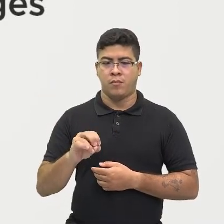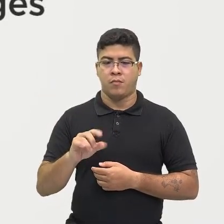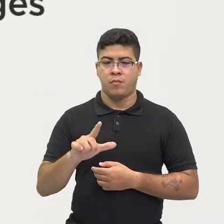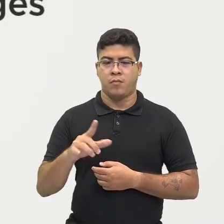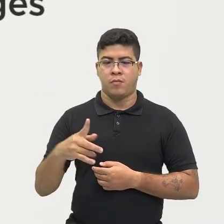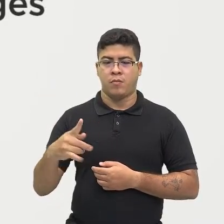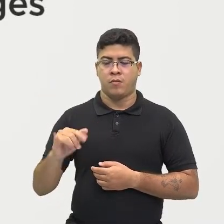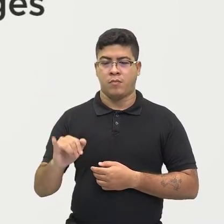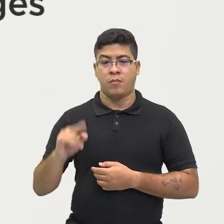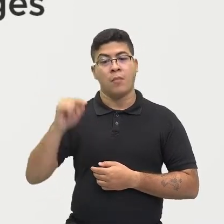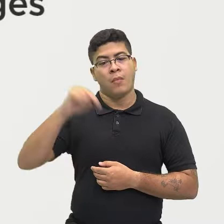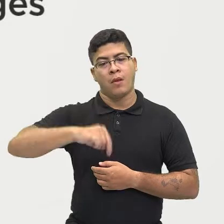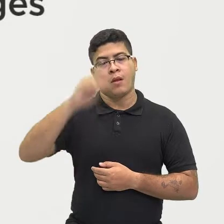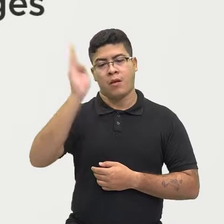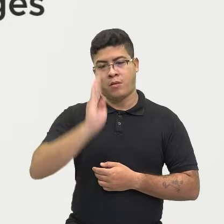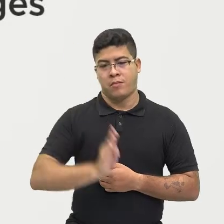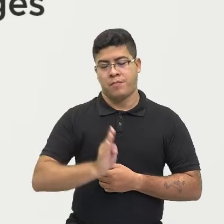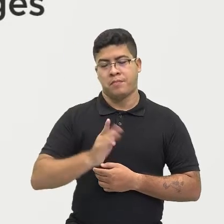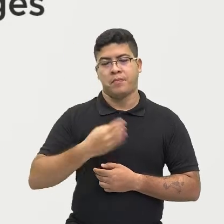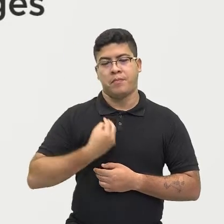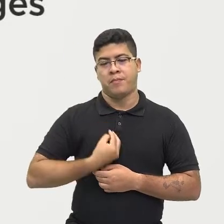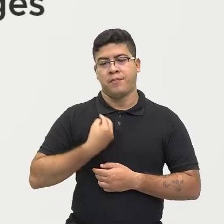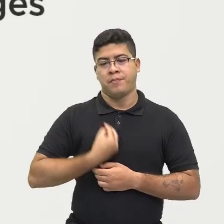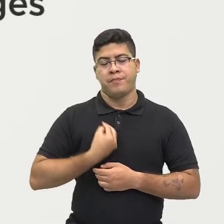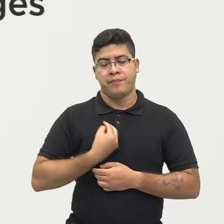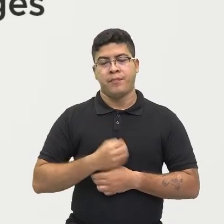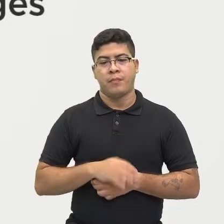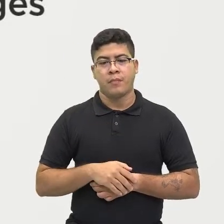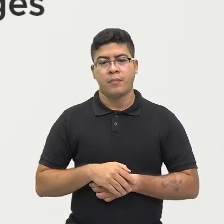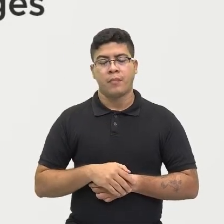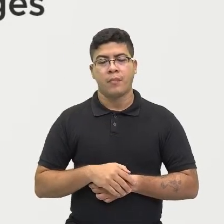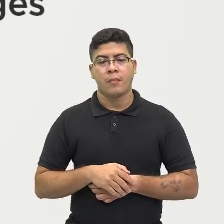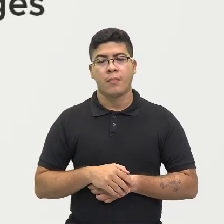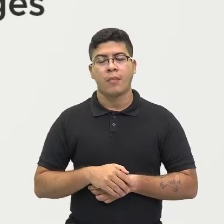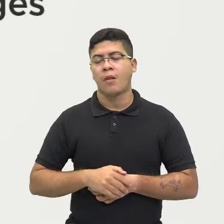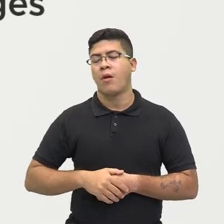Brasil. Cubismo, como se você imaginasse assim,